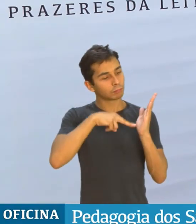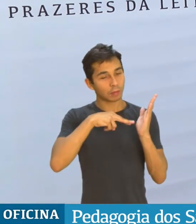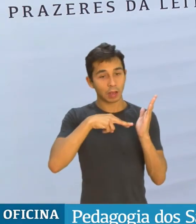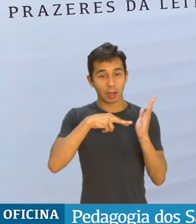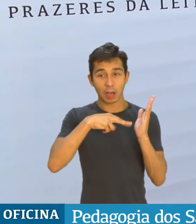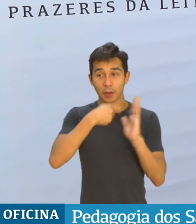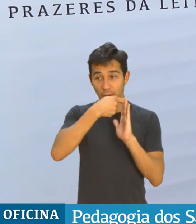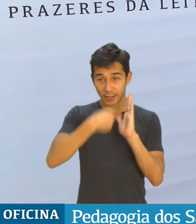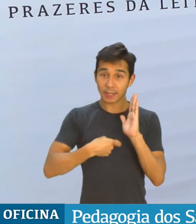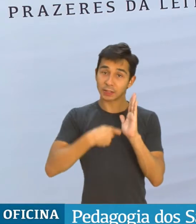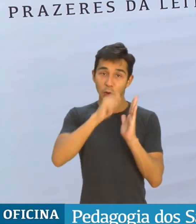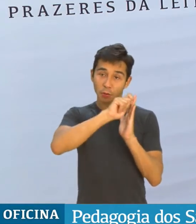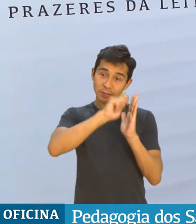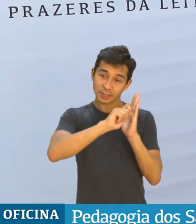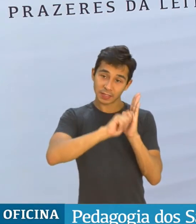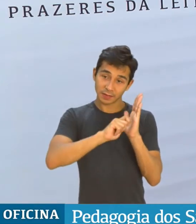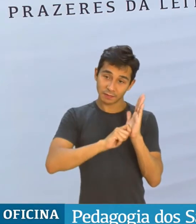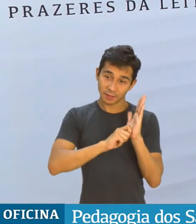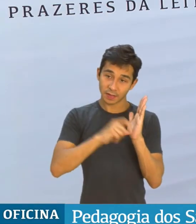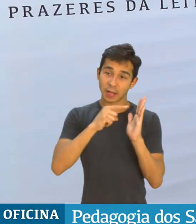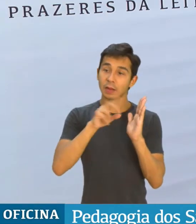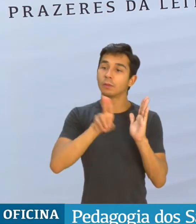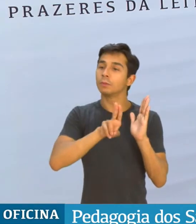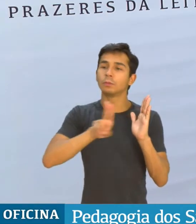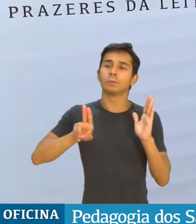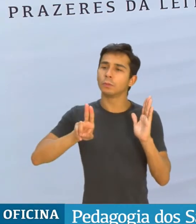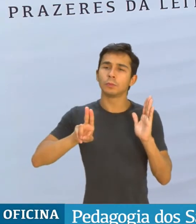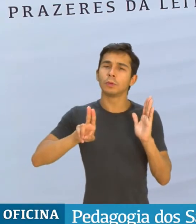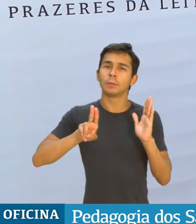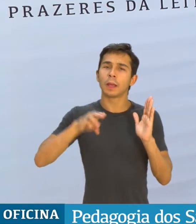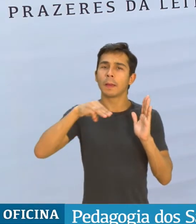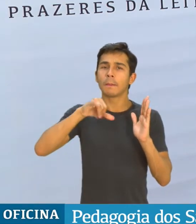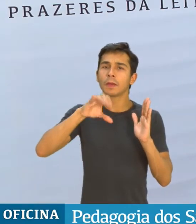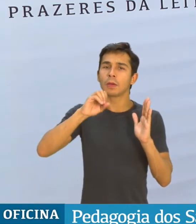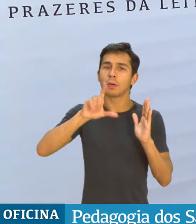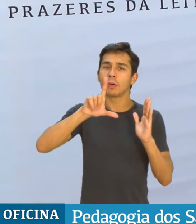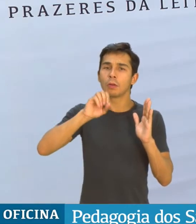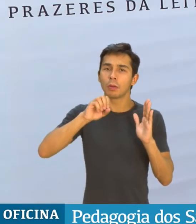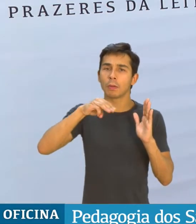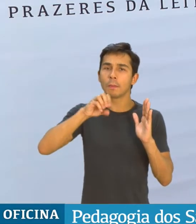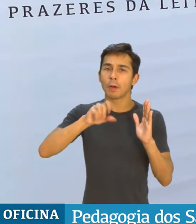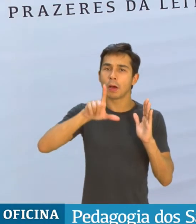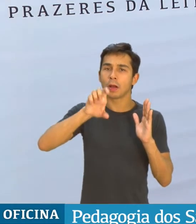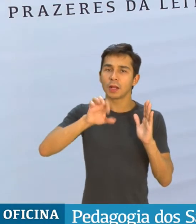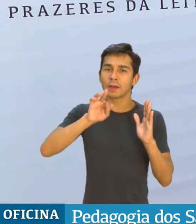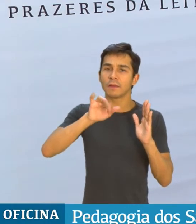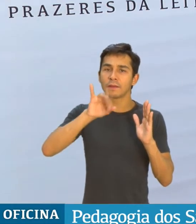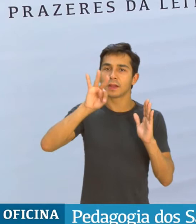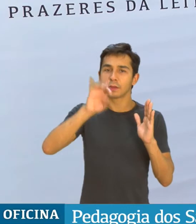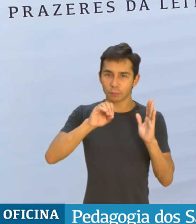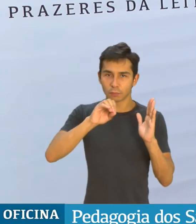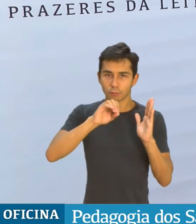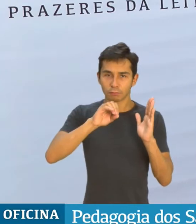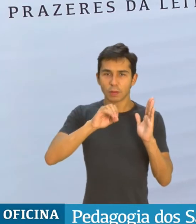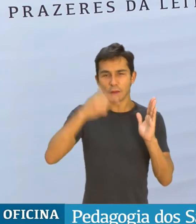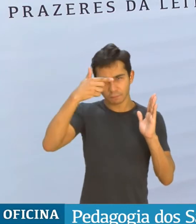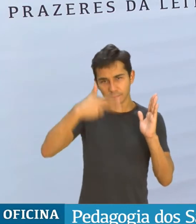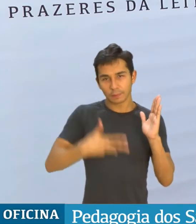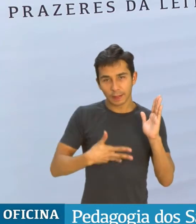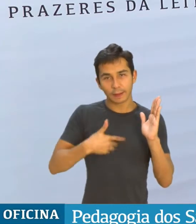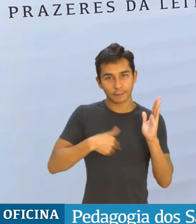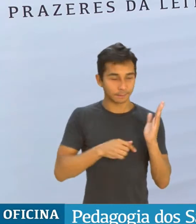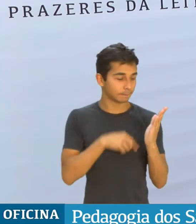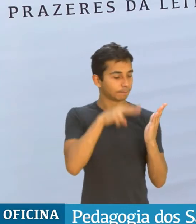daqui. O nome da redação é Miolo Mole Frito. E ela é mais ou menos assim.